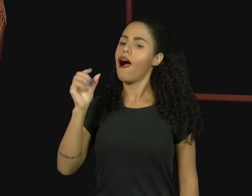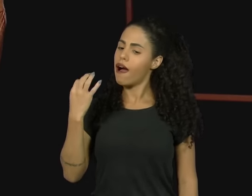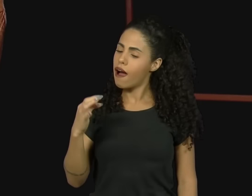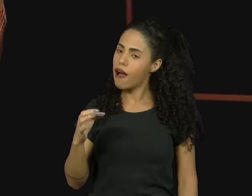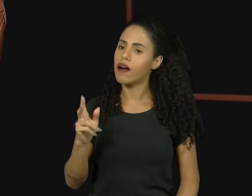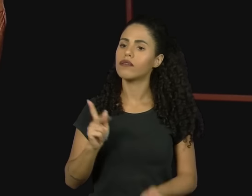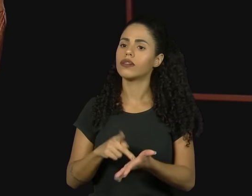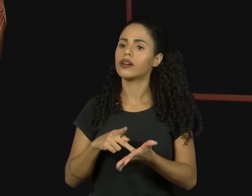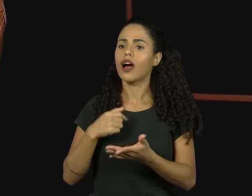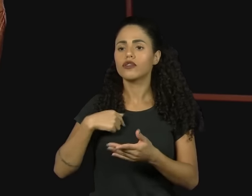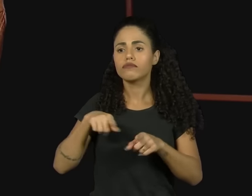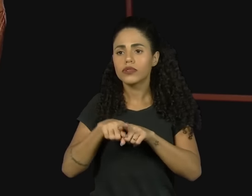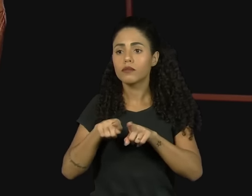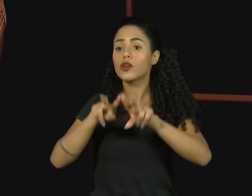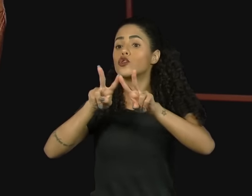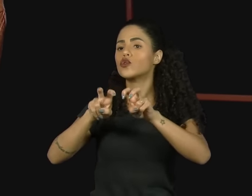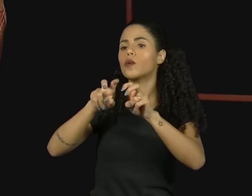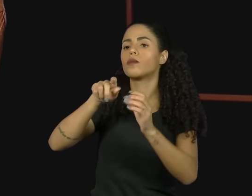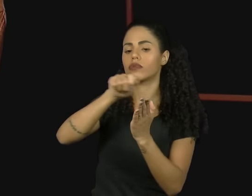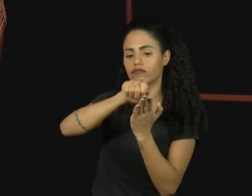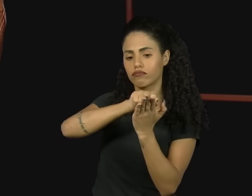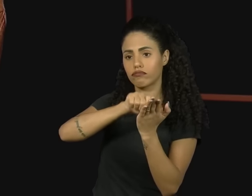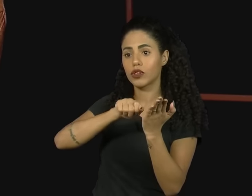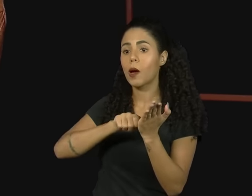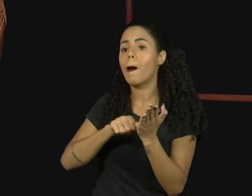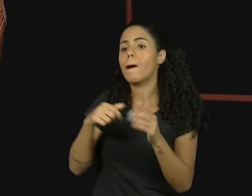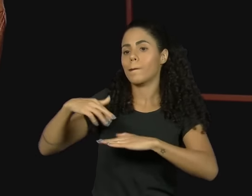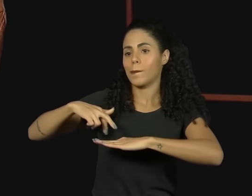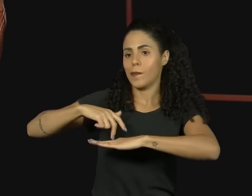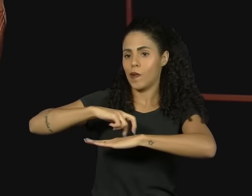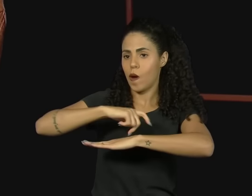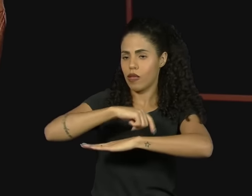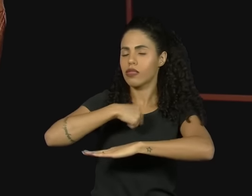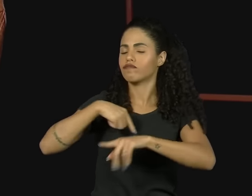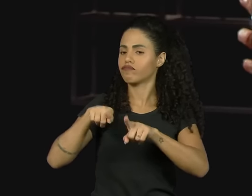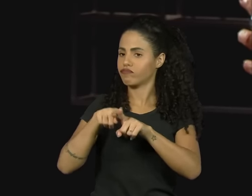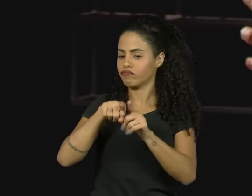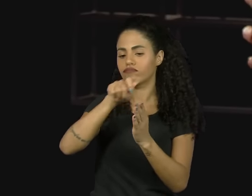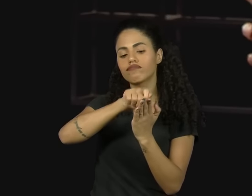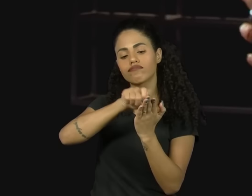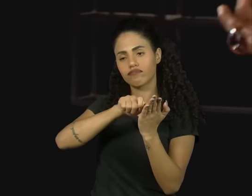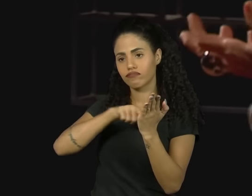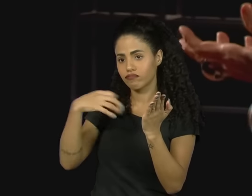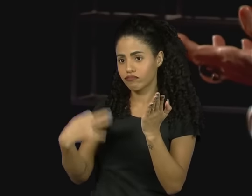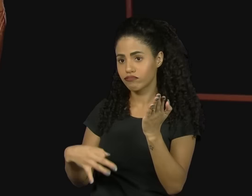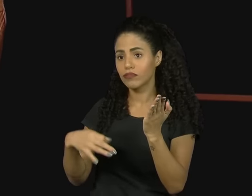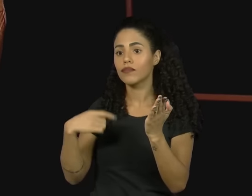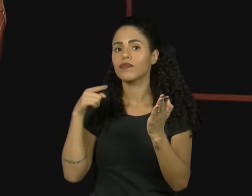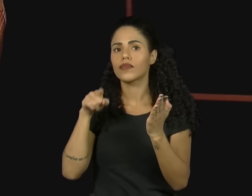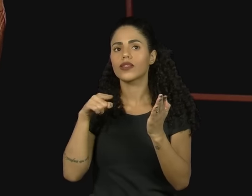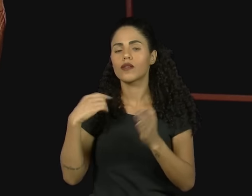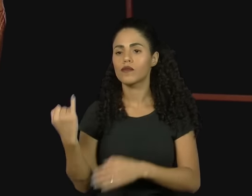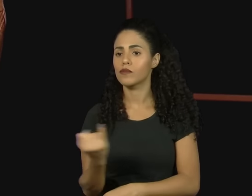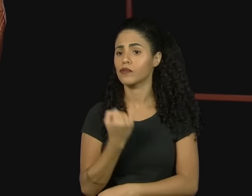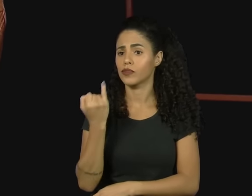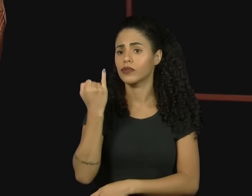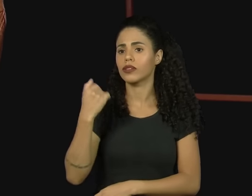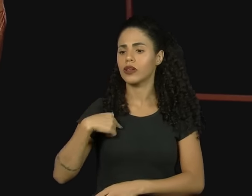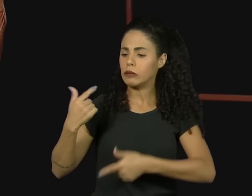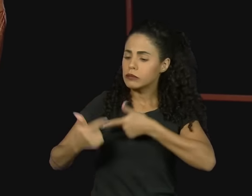a escrever sobre moda e sobre vanguarda, porque eu justamente estava trabalhando